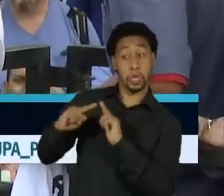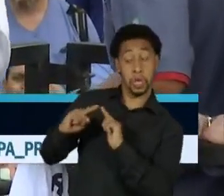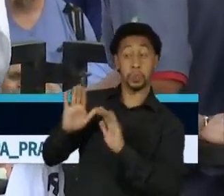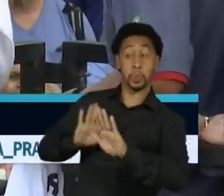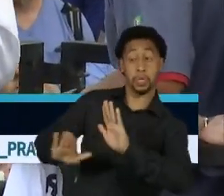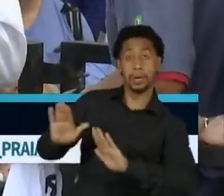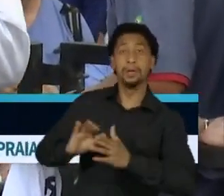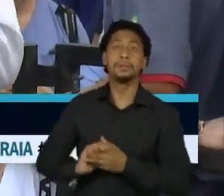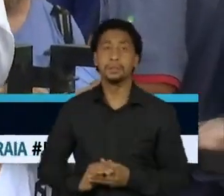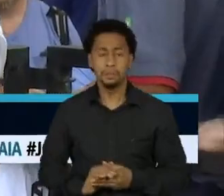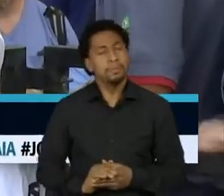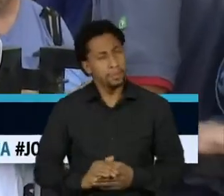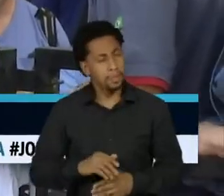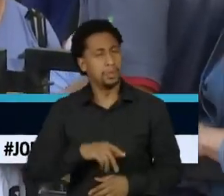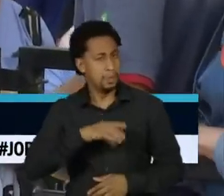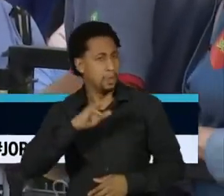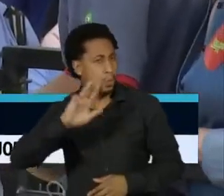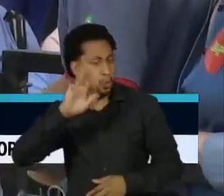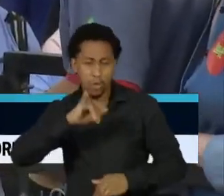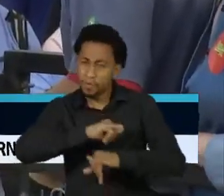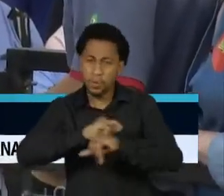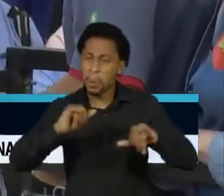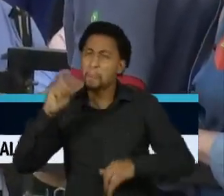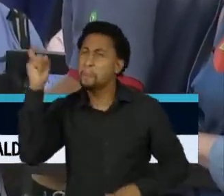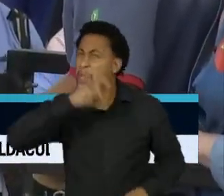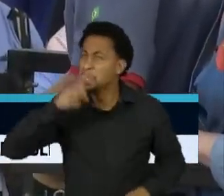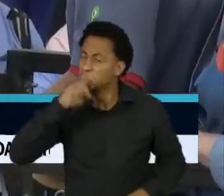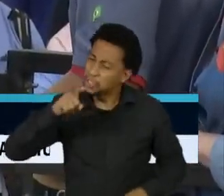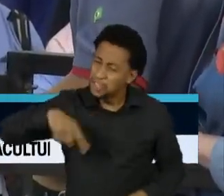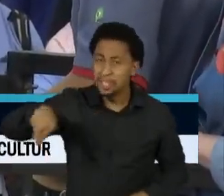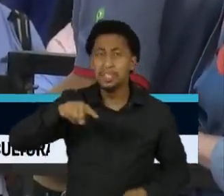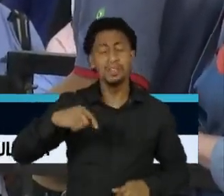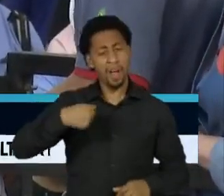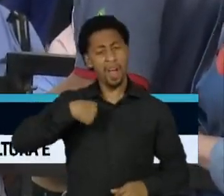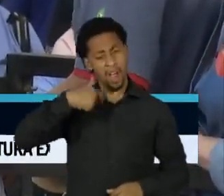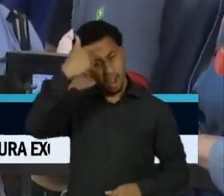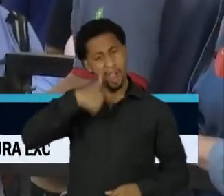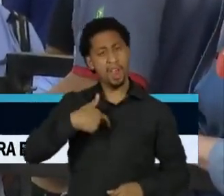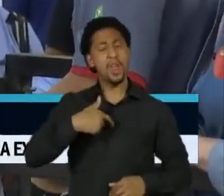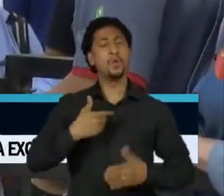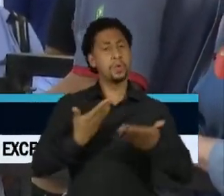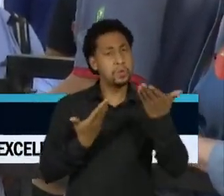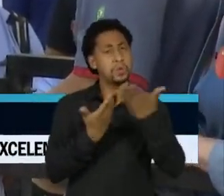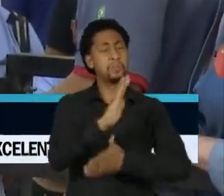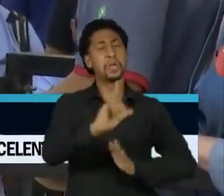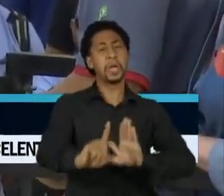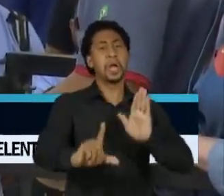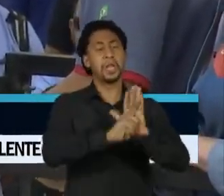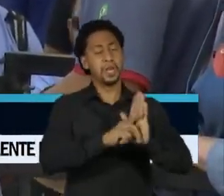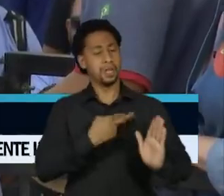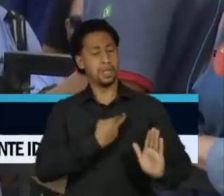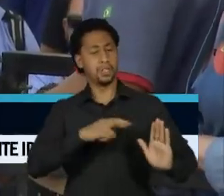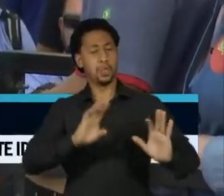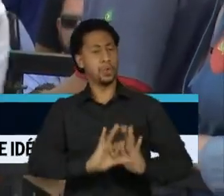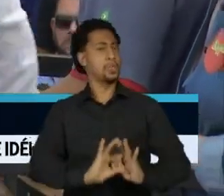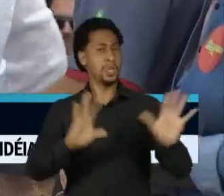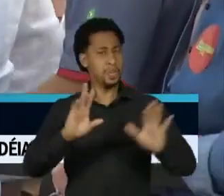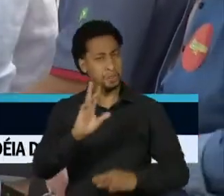no começo da semana, Lula desmentiu a acusação e lembrou aos evangélicos que foi ele quem sancionou a lei de liberdade religiosa.